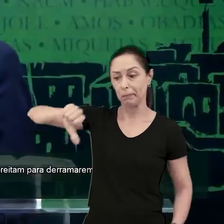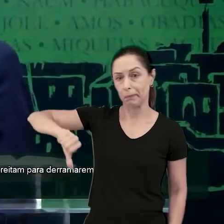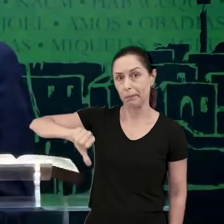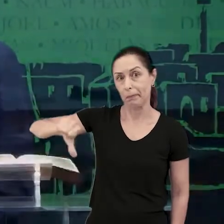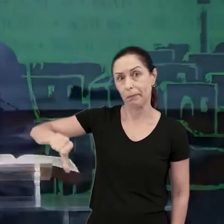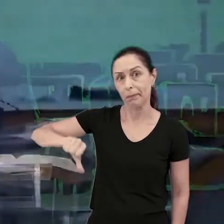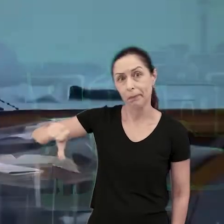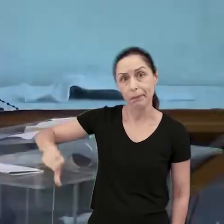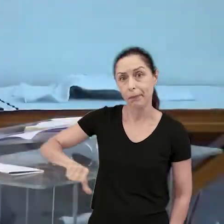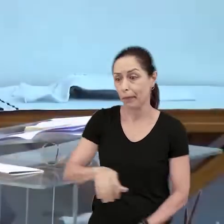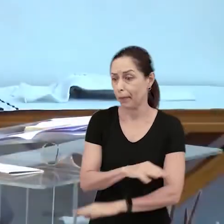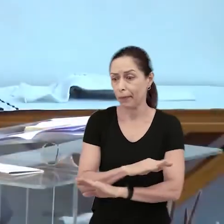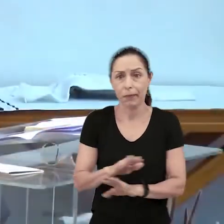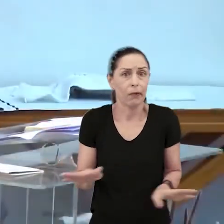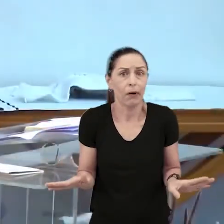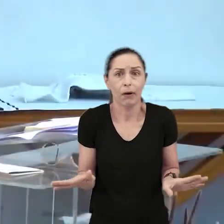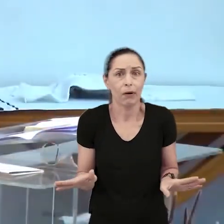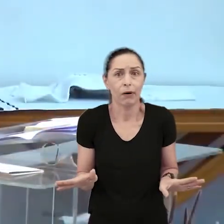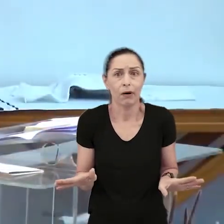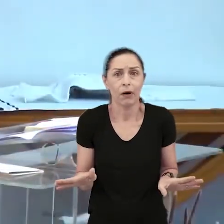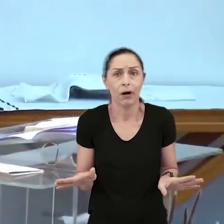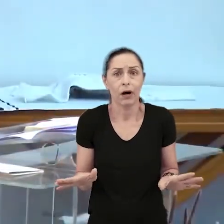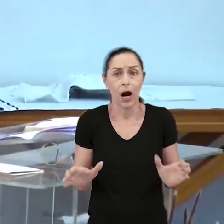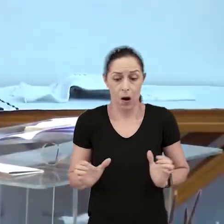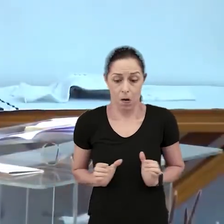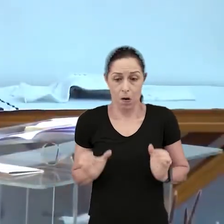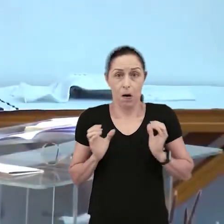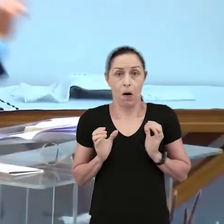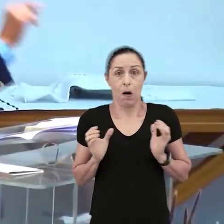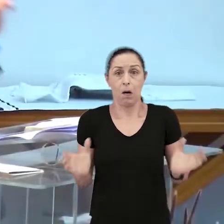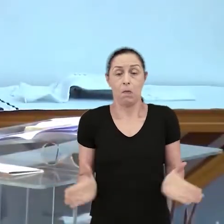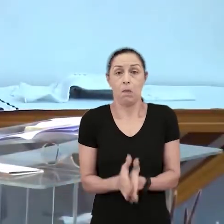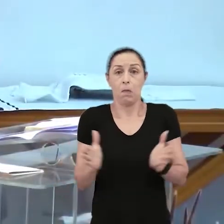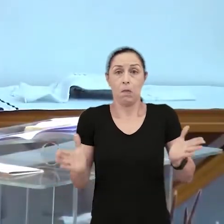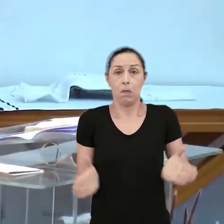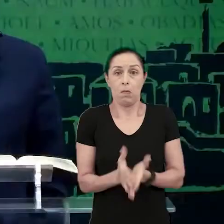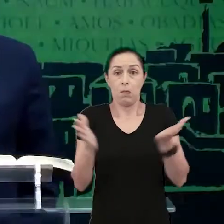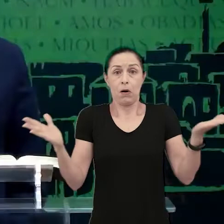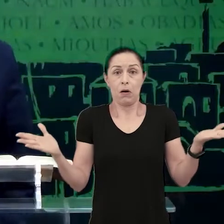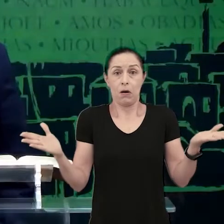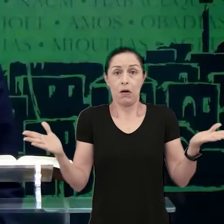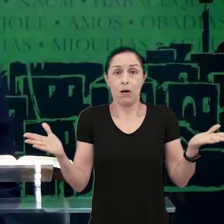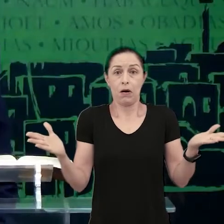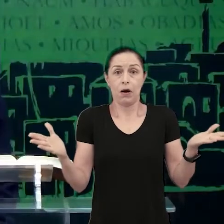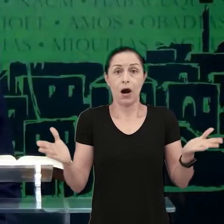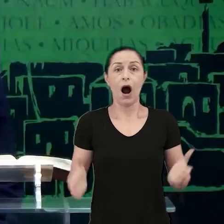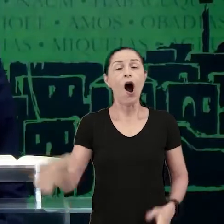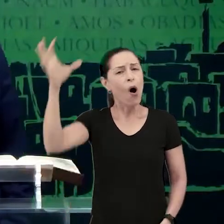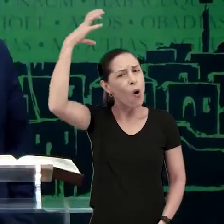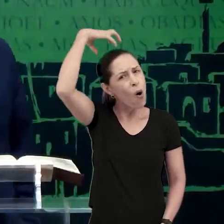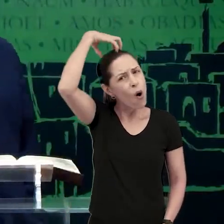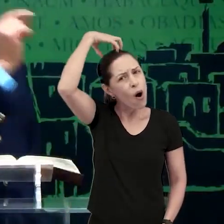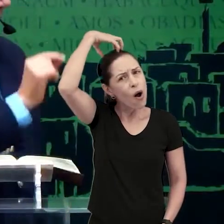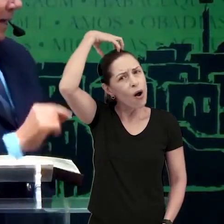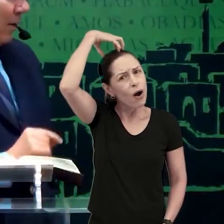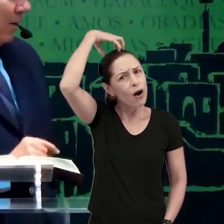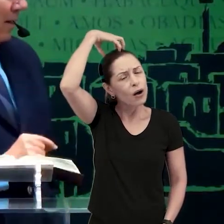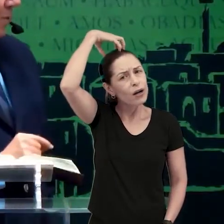acabou, acabou. Os ricos estão corrompidos, os pobres estão corrompidos, as cortes estão